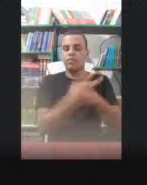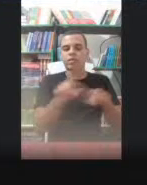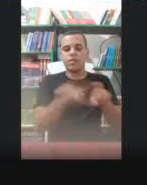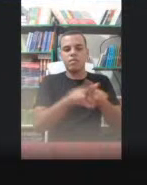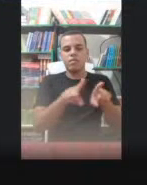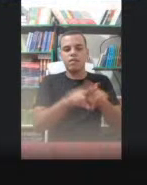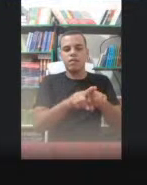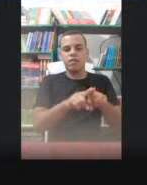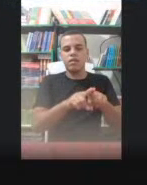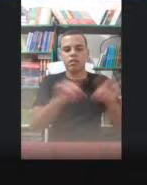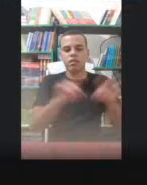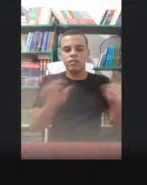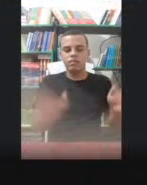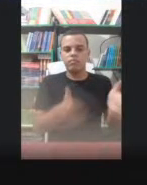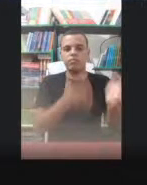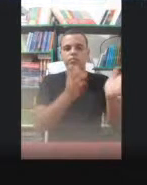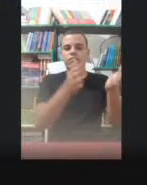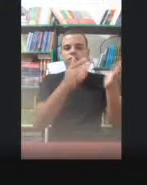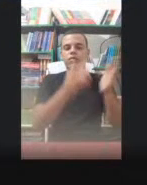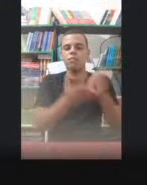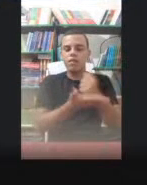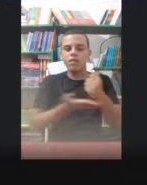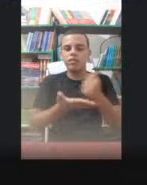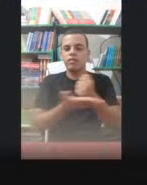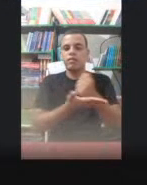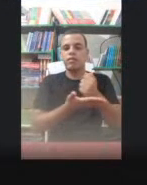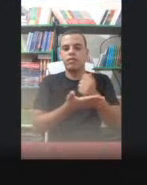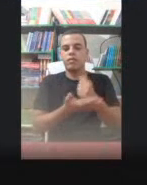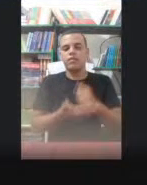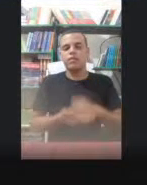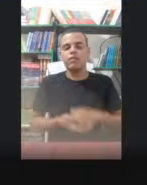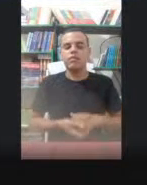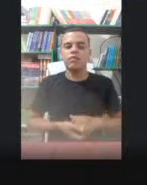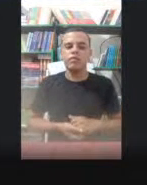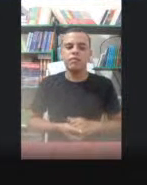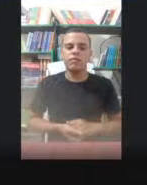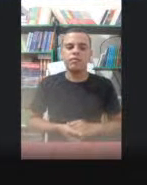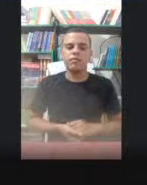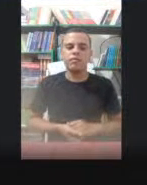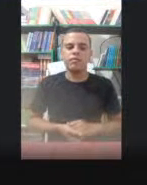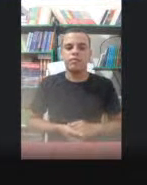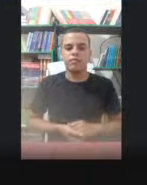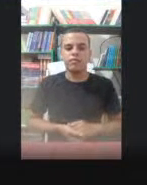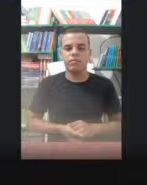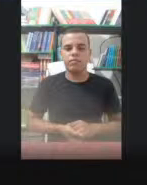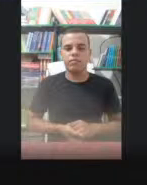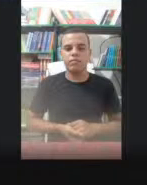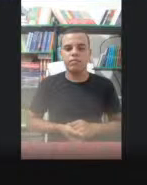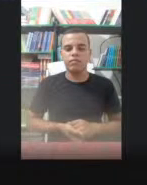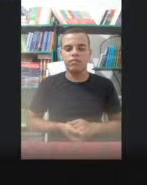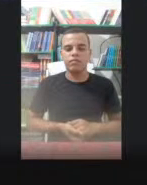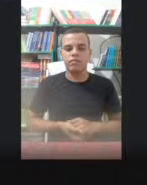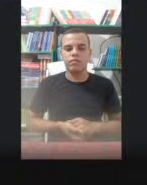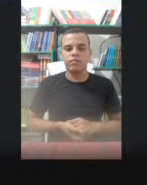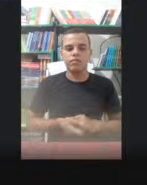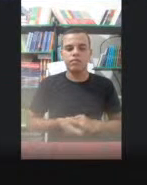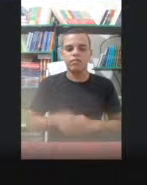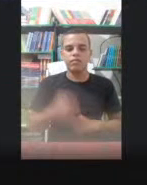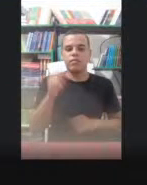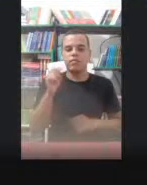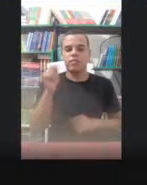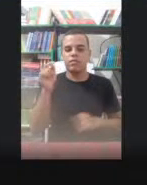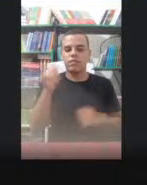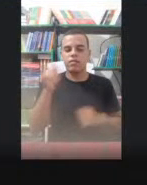atenção básica, né. Então, esse é talvez seja o grande gargalo ainda de um